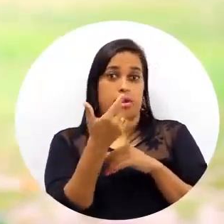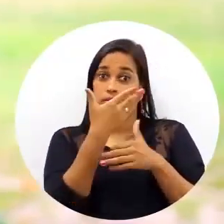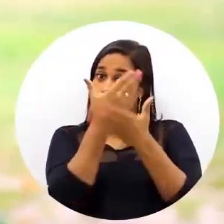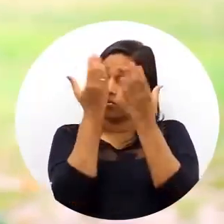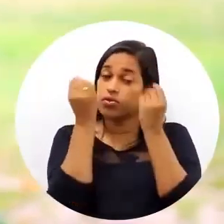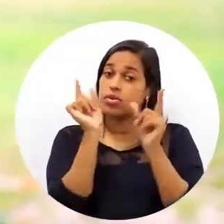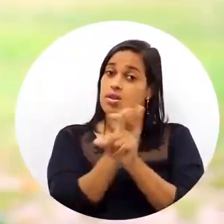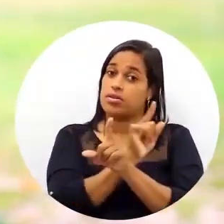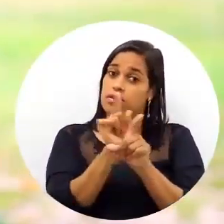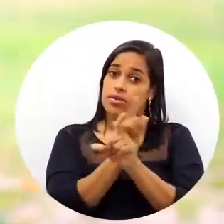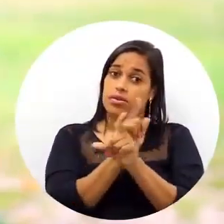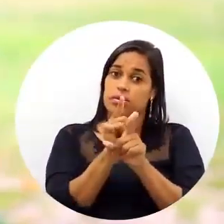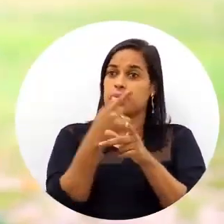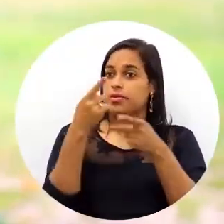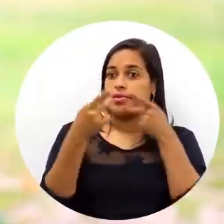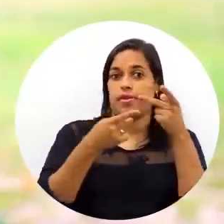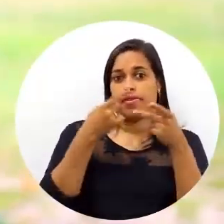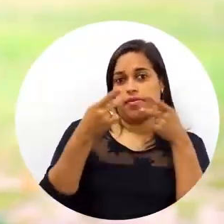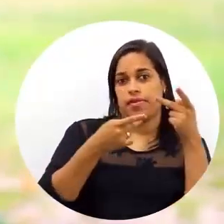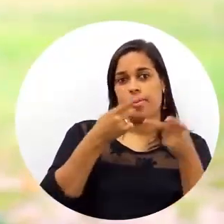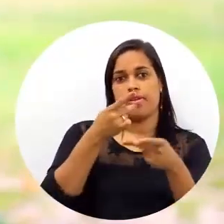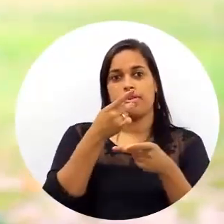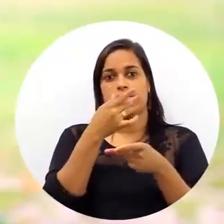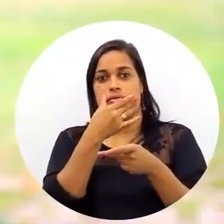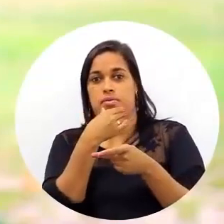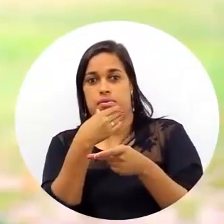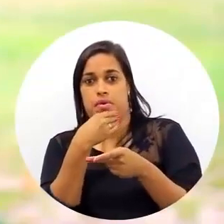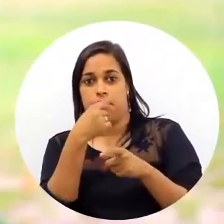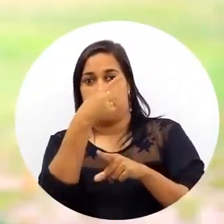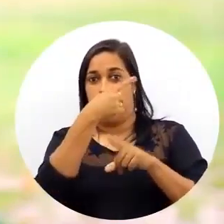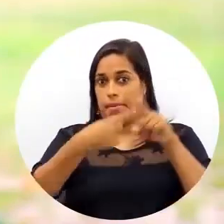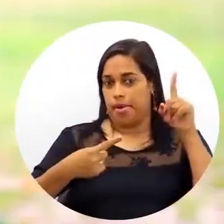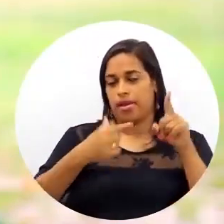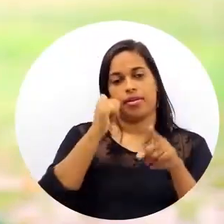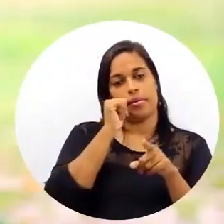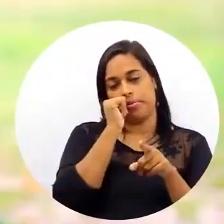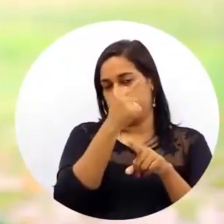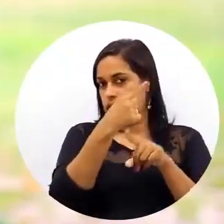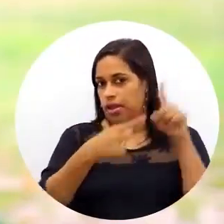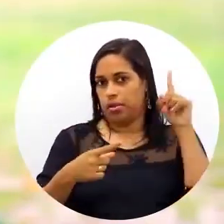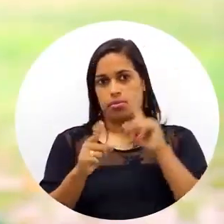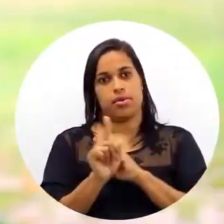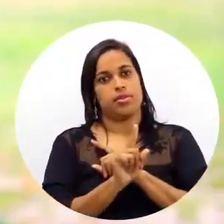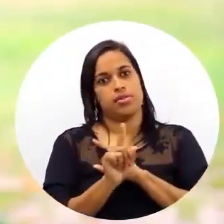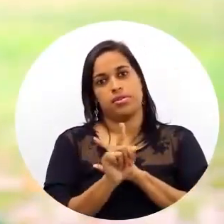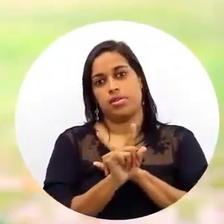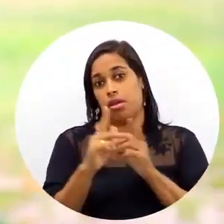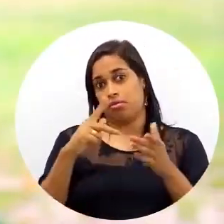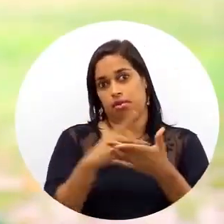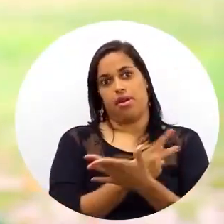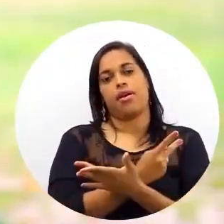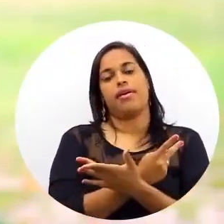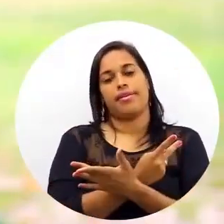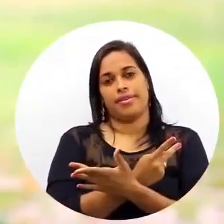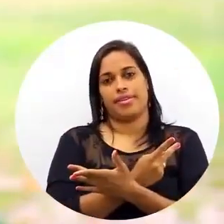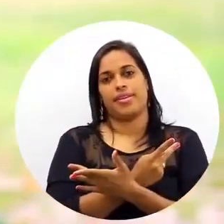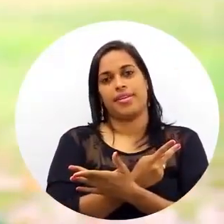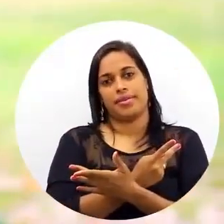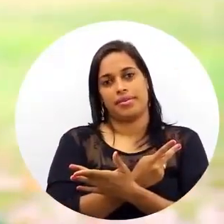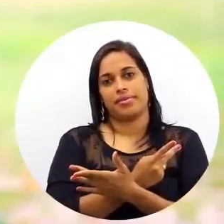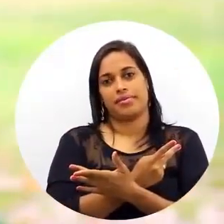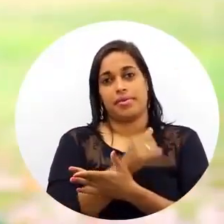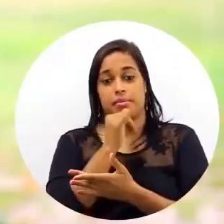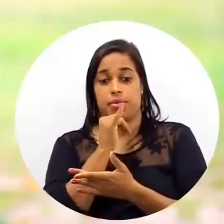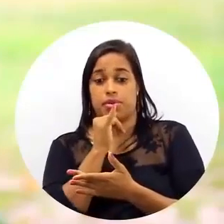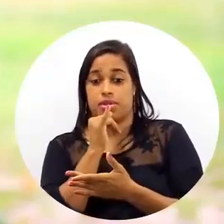Então, não esqueça dessa dica, para que a gente não saia por aí, dizendo que o homem é médio, que a mulher está na média, e acabe